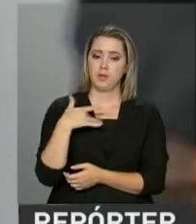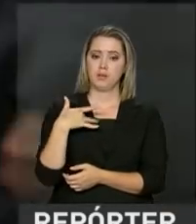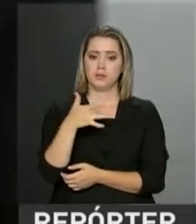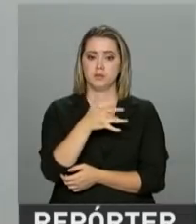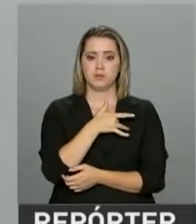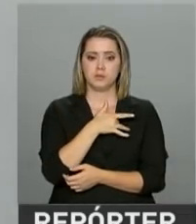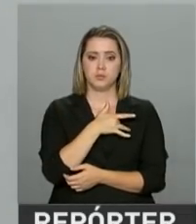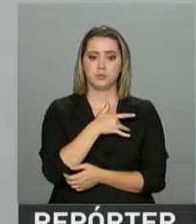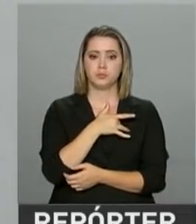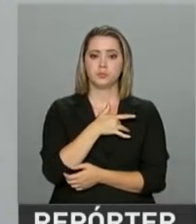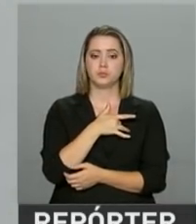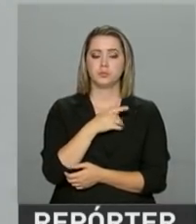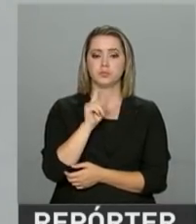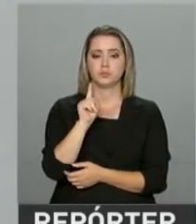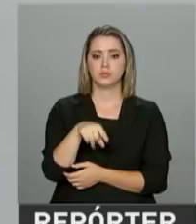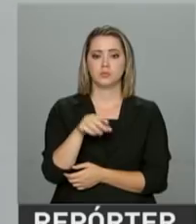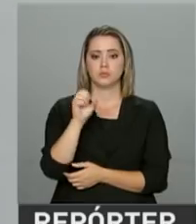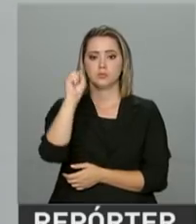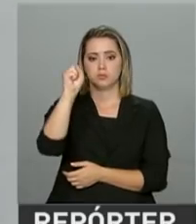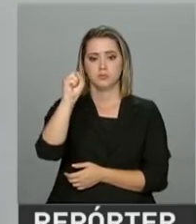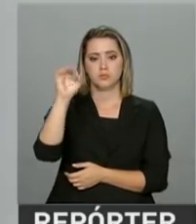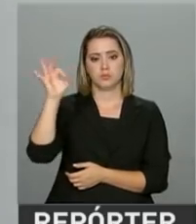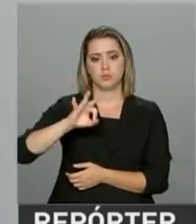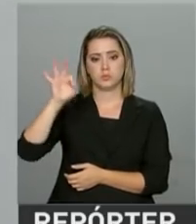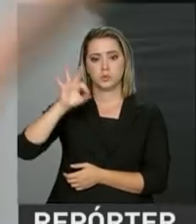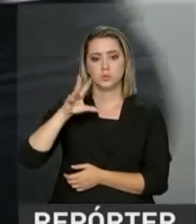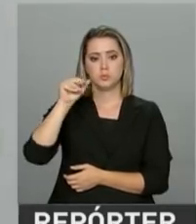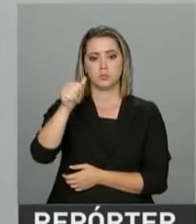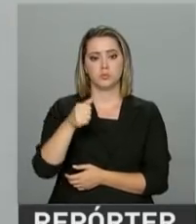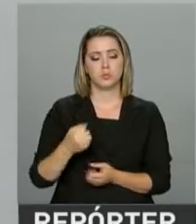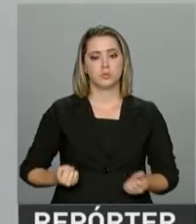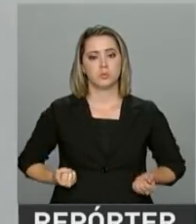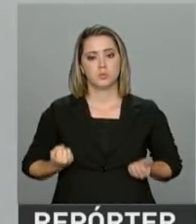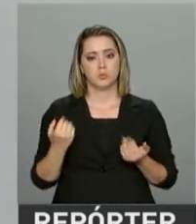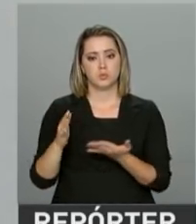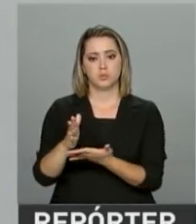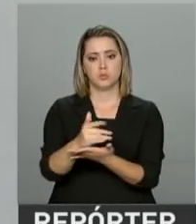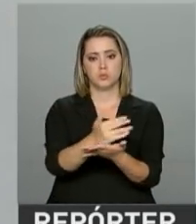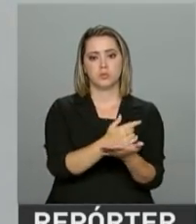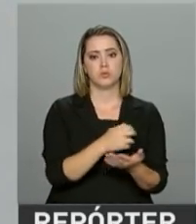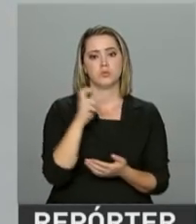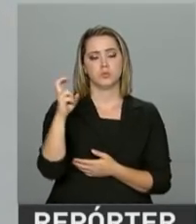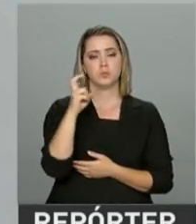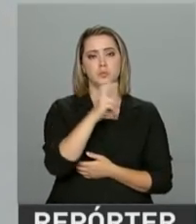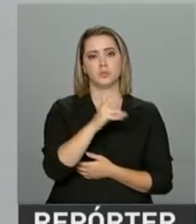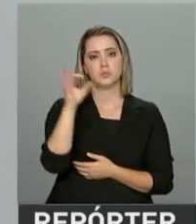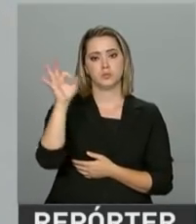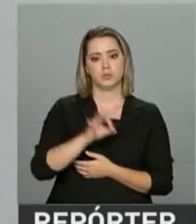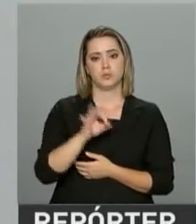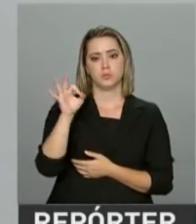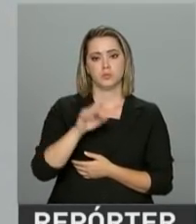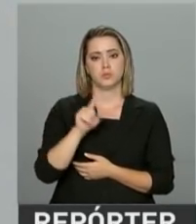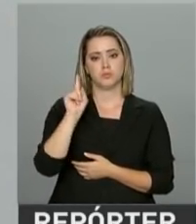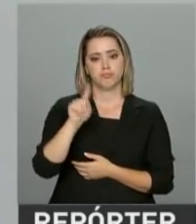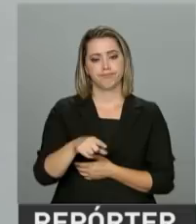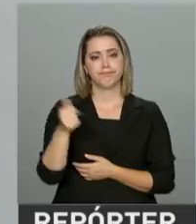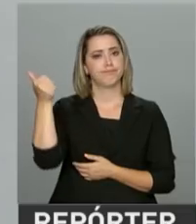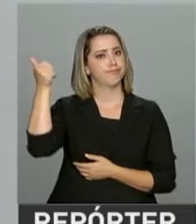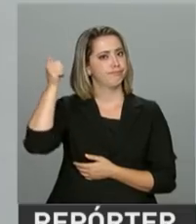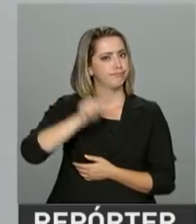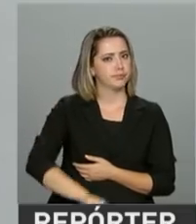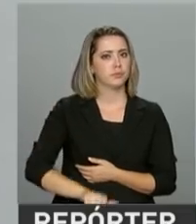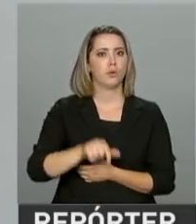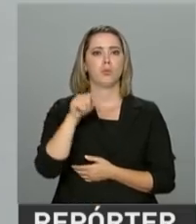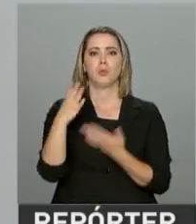pública, foi gasto 8% de tudo que arrecadamos, com a Previdência 55%. O pior é que